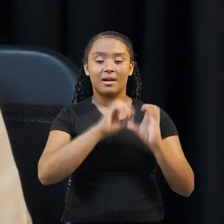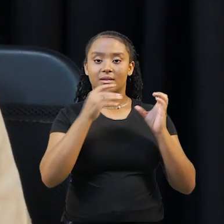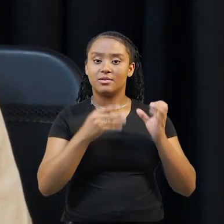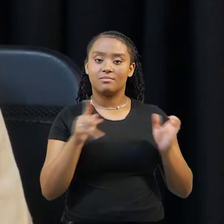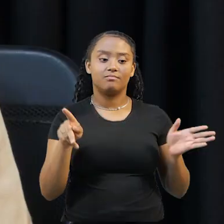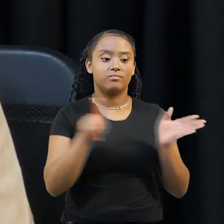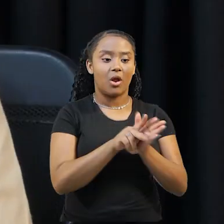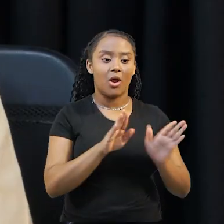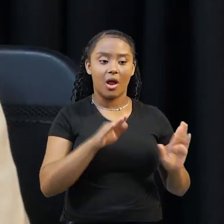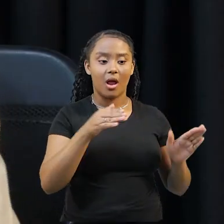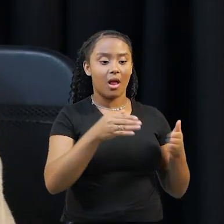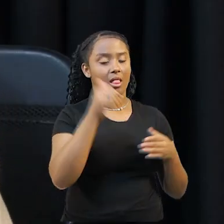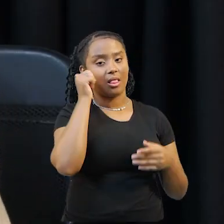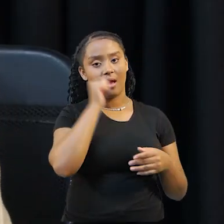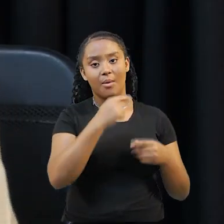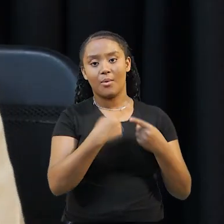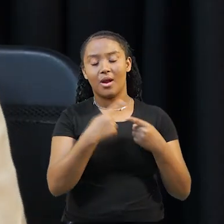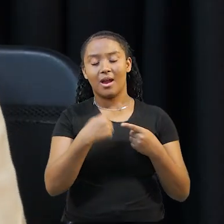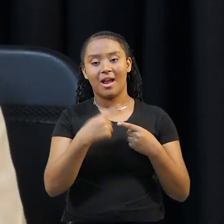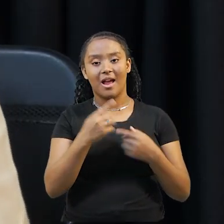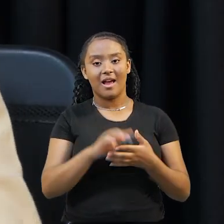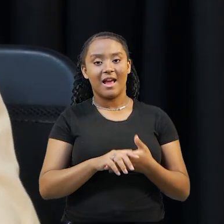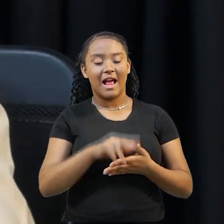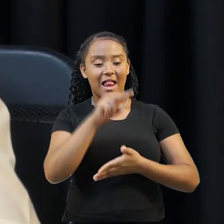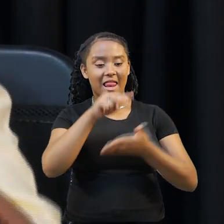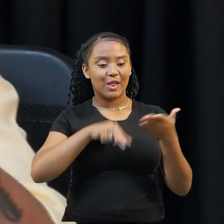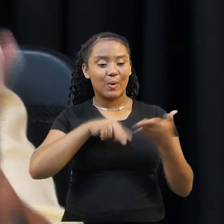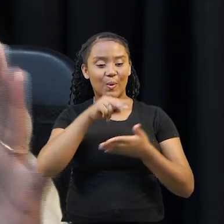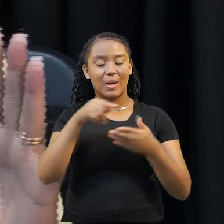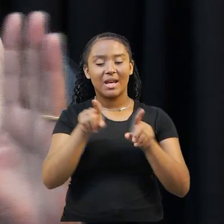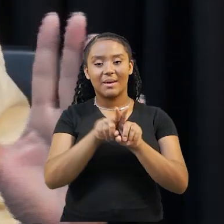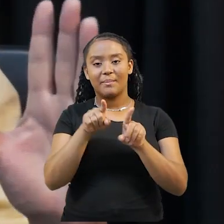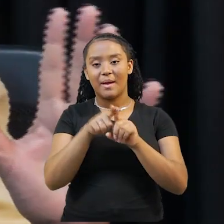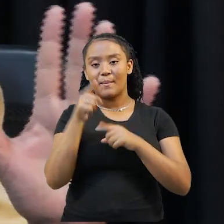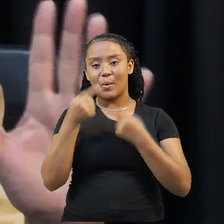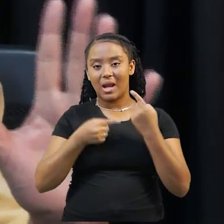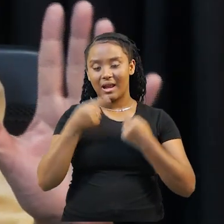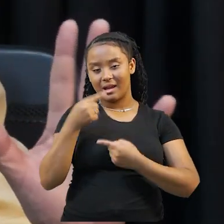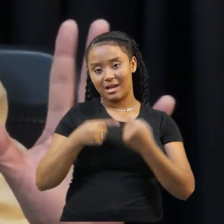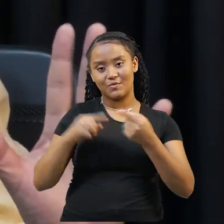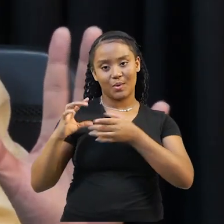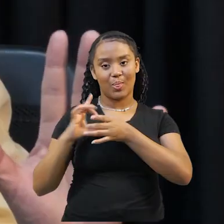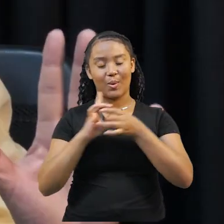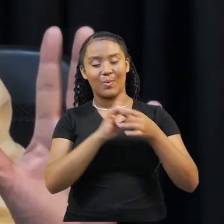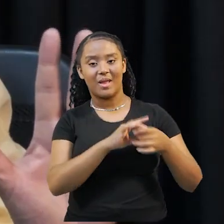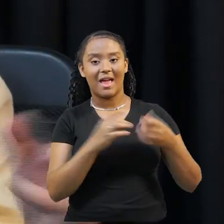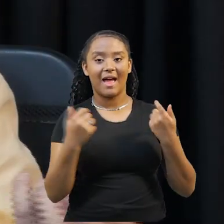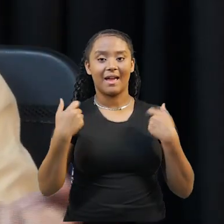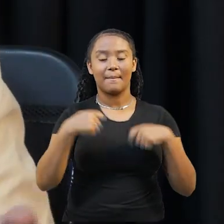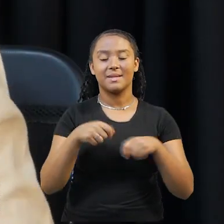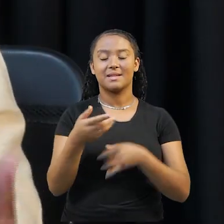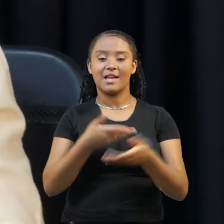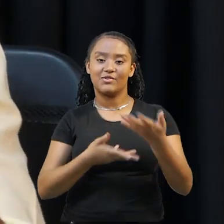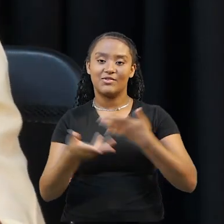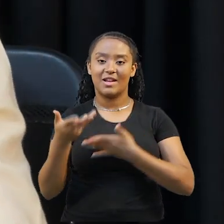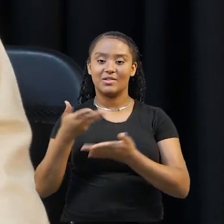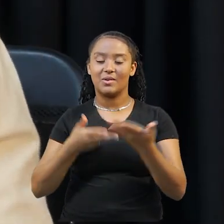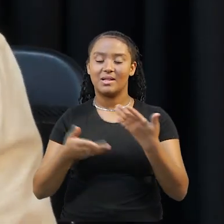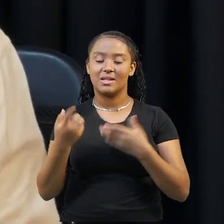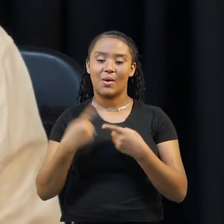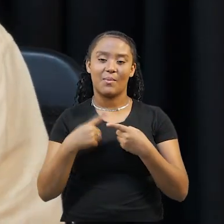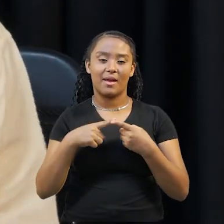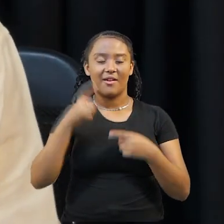mulher. É a sensibilidade da leitura política de um contexto e a capacidade